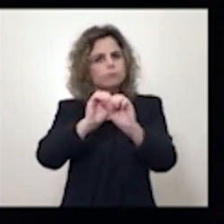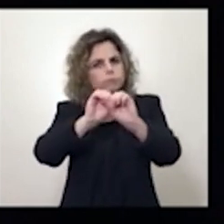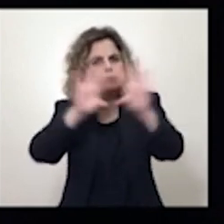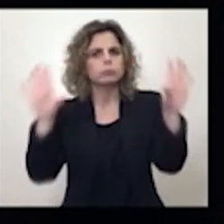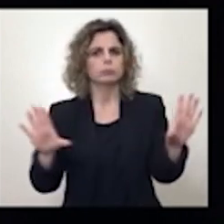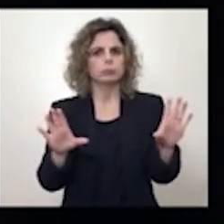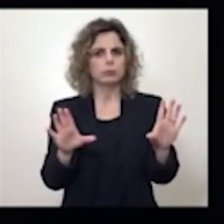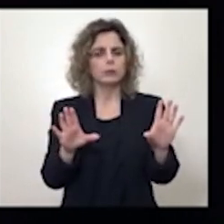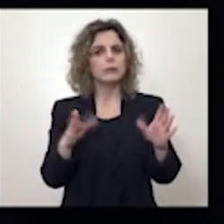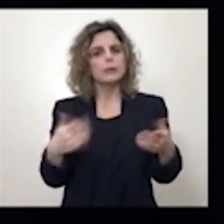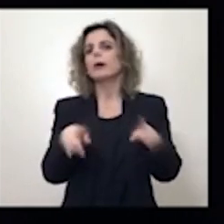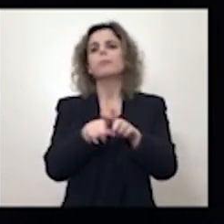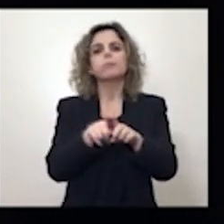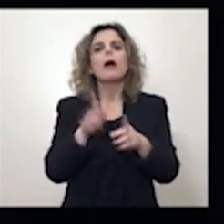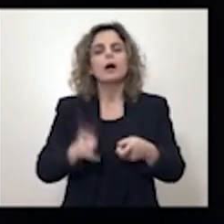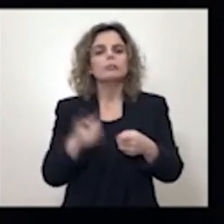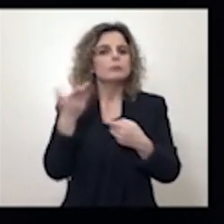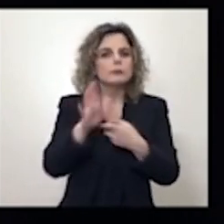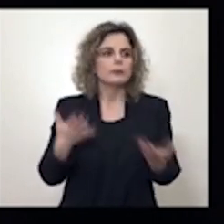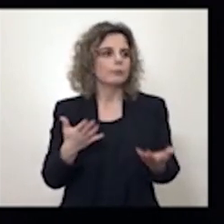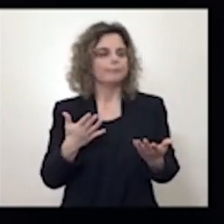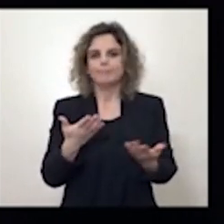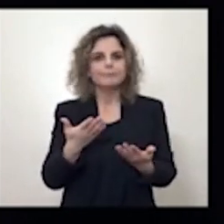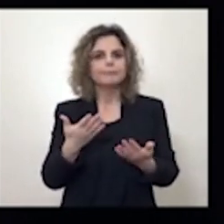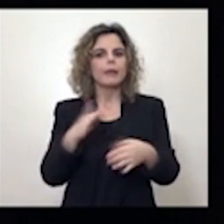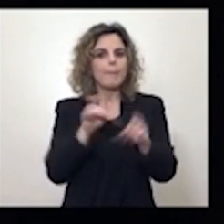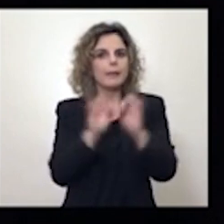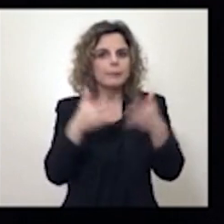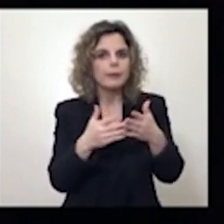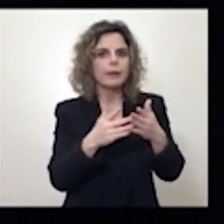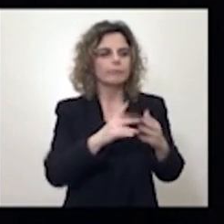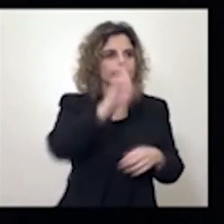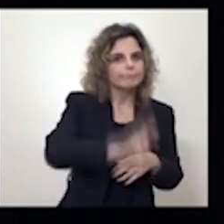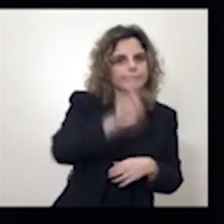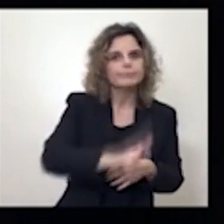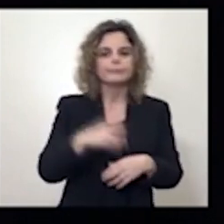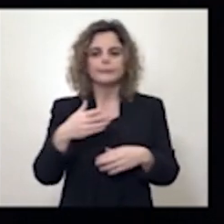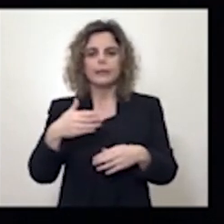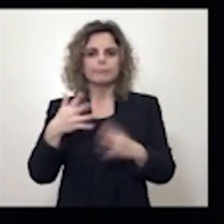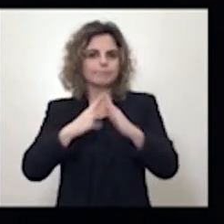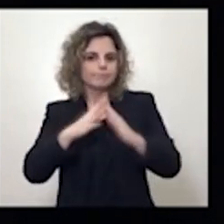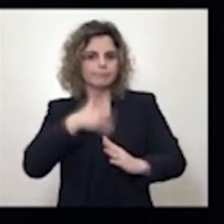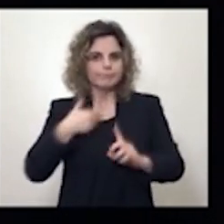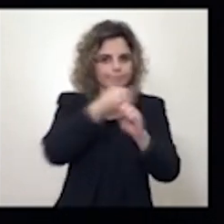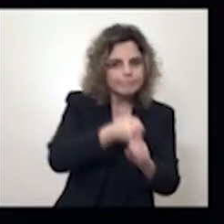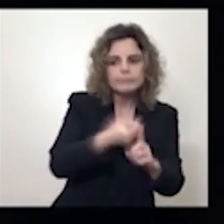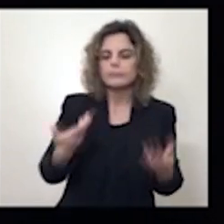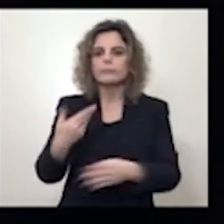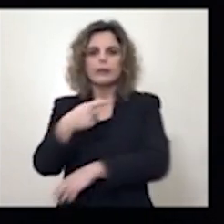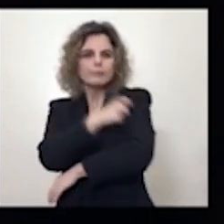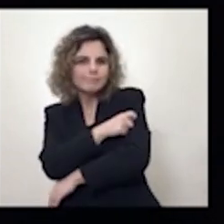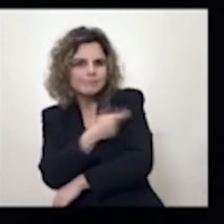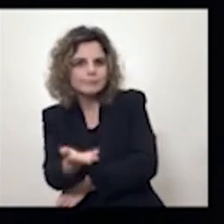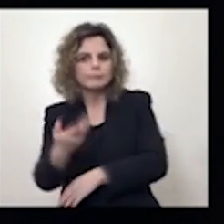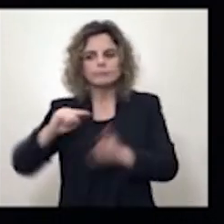são os de indicadores da gravidade da pandemia, da pressão nas estruturas de saúde, da vacinação, da